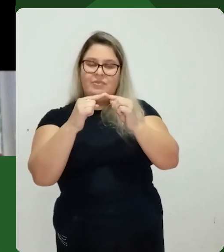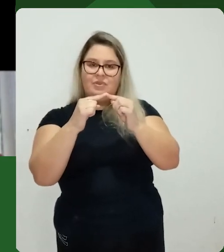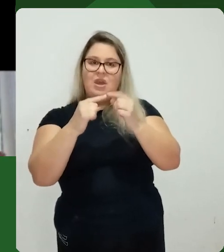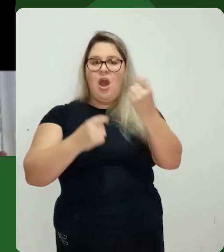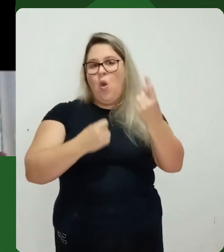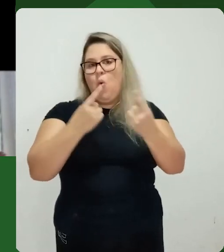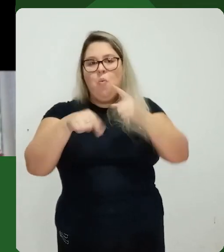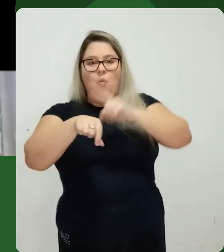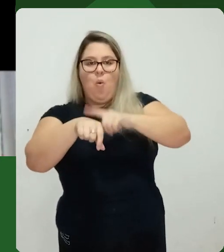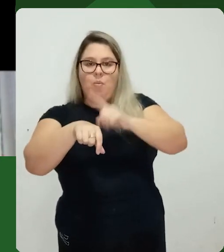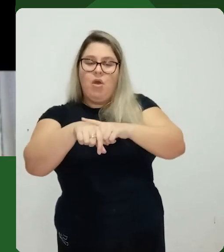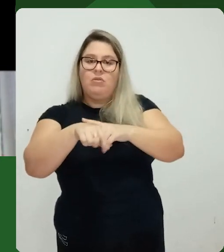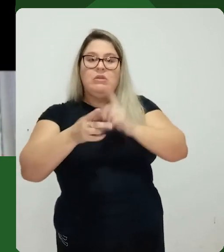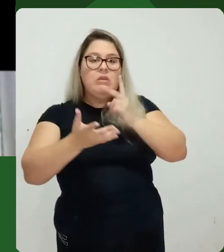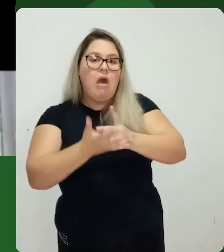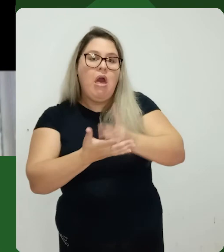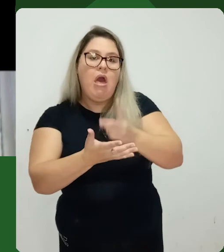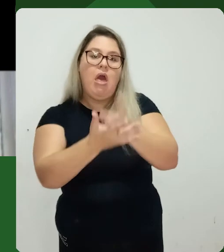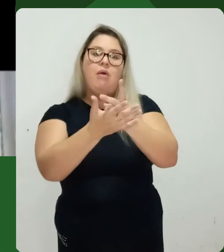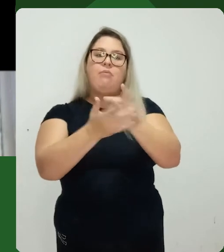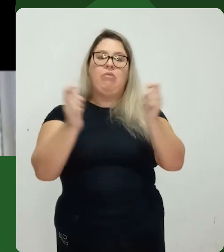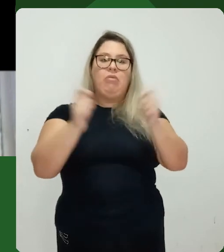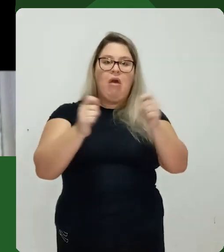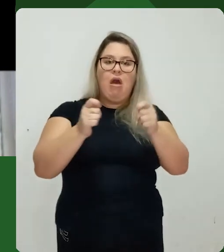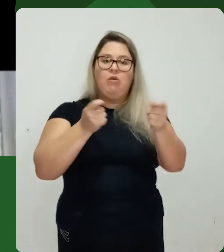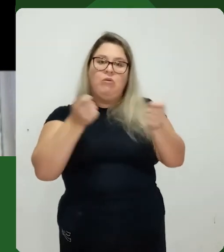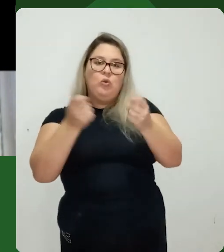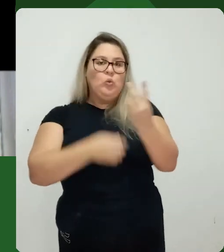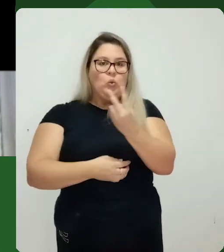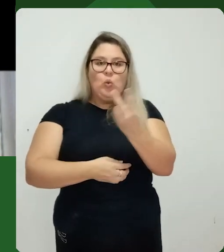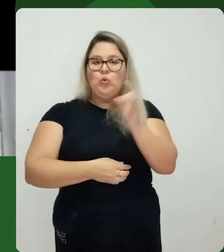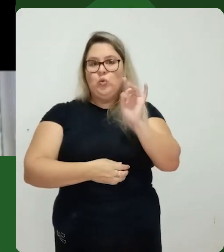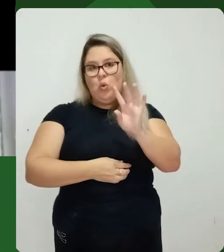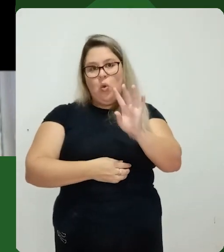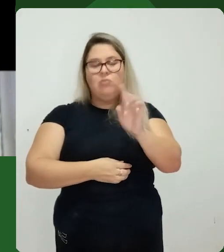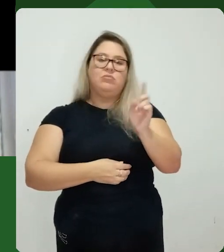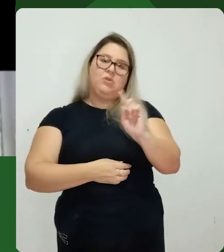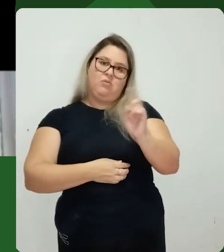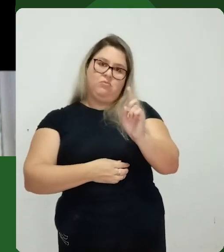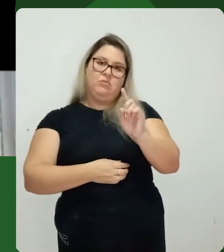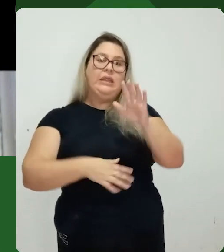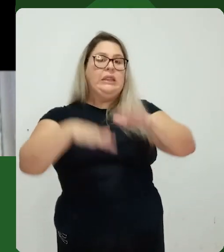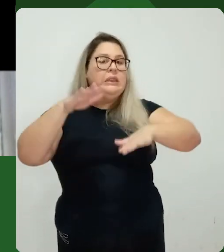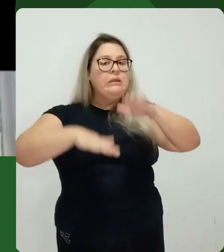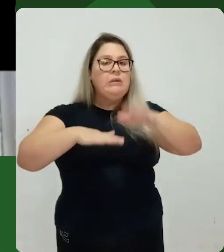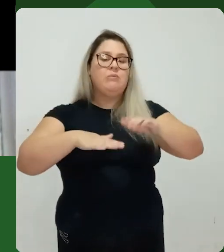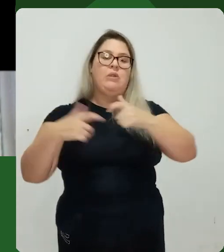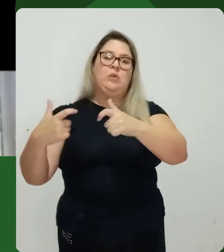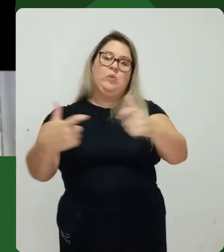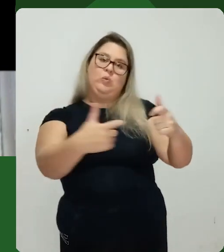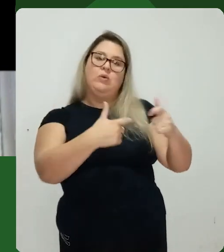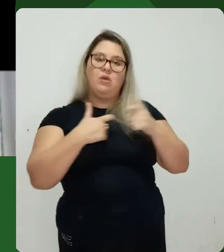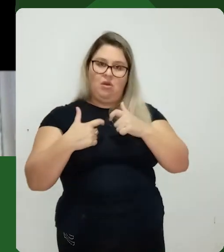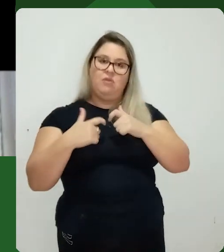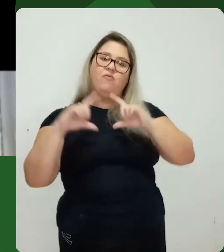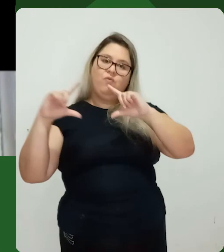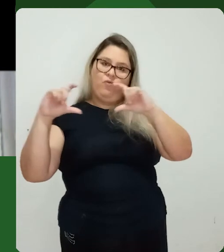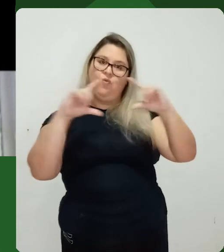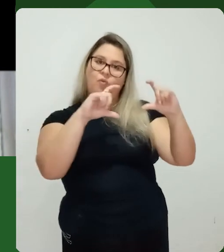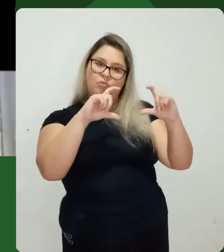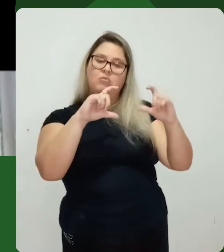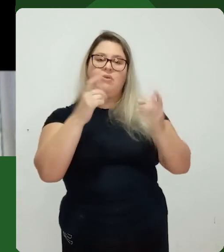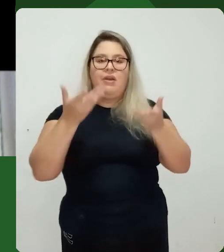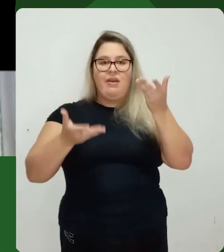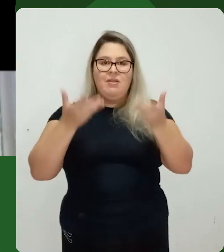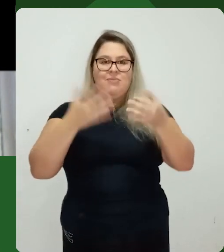acordo. Se você quiser usar uma velocidade tal, você consegue ajustar o diafragma de acordo. Isso para algumas situações, tá? Nem sempre vai ser